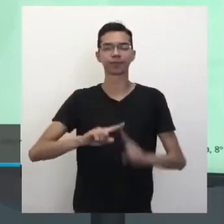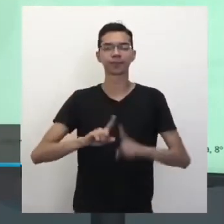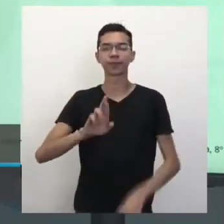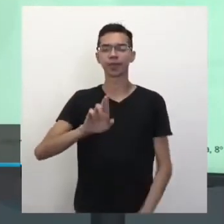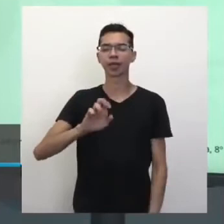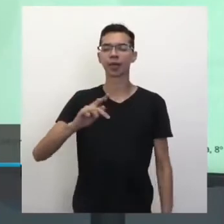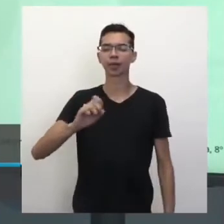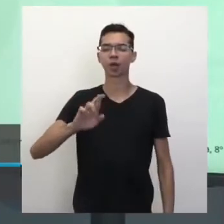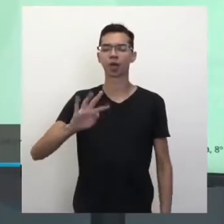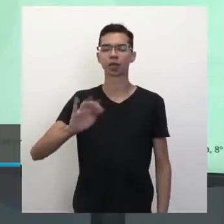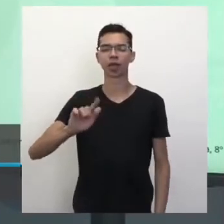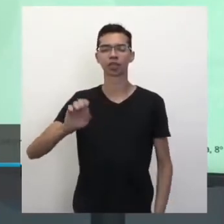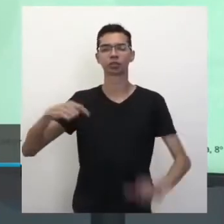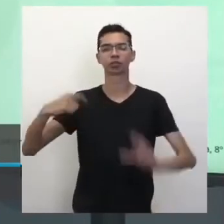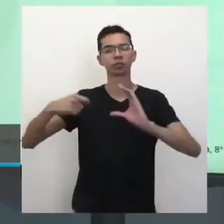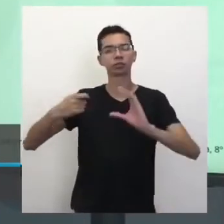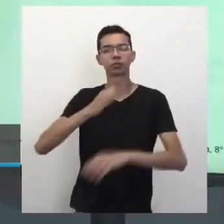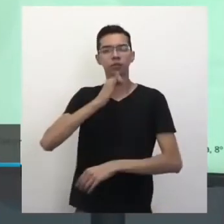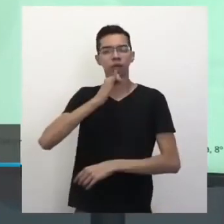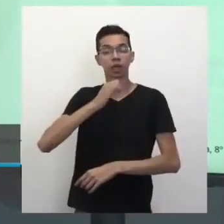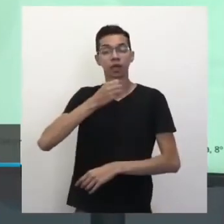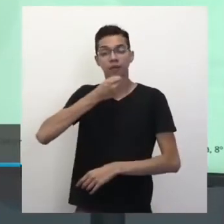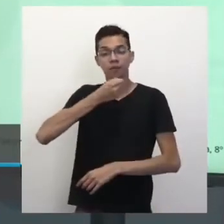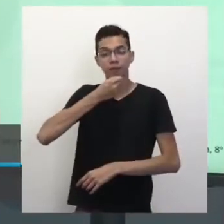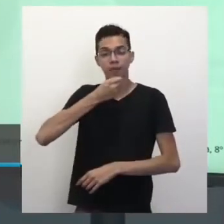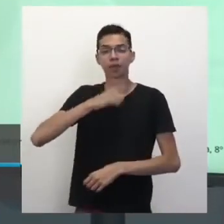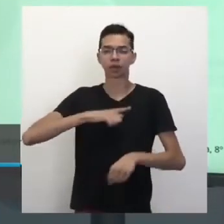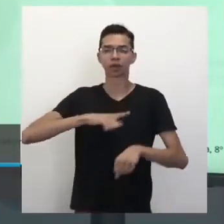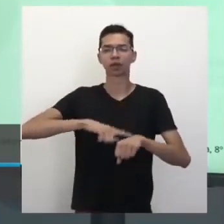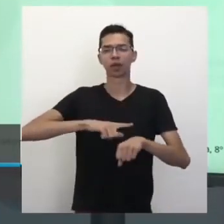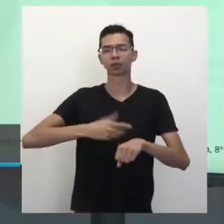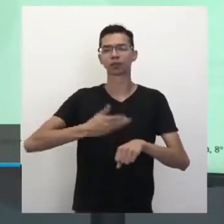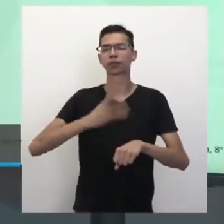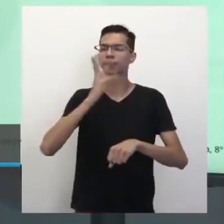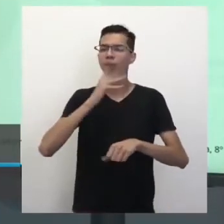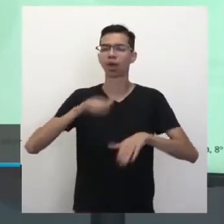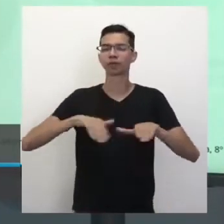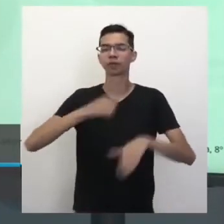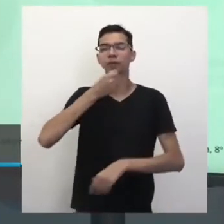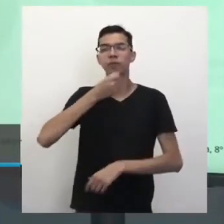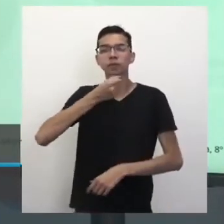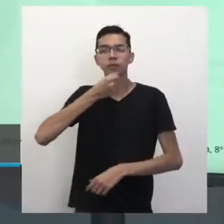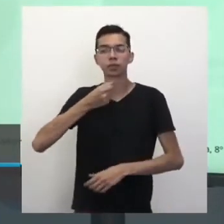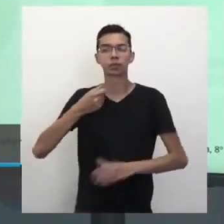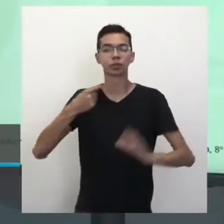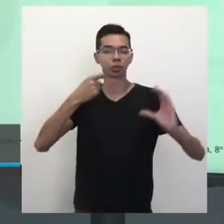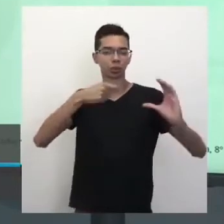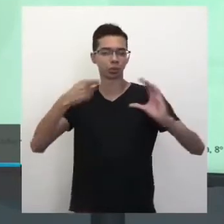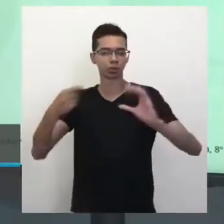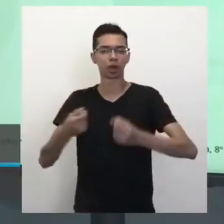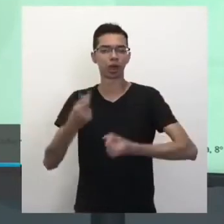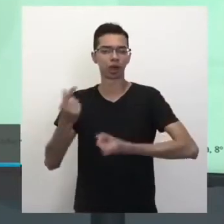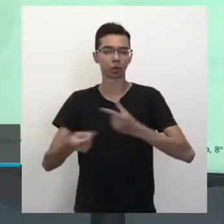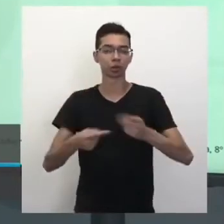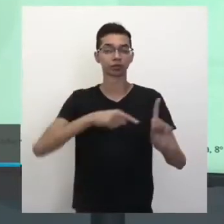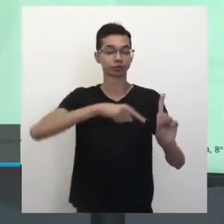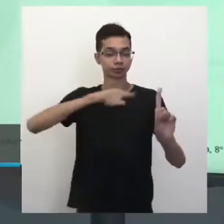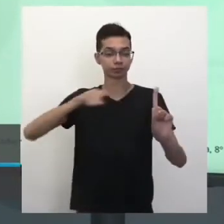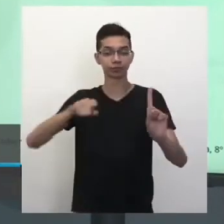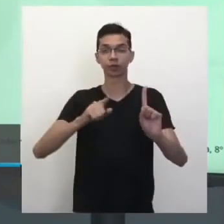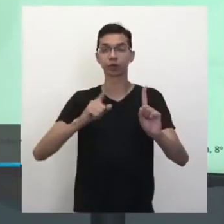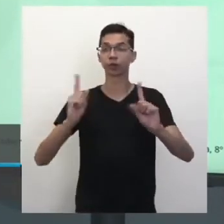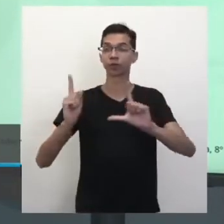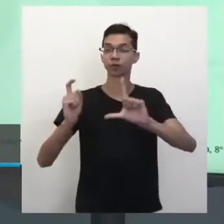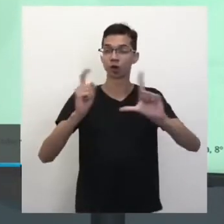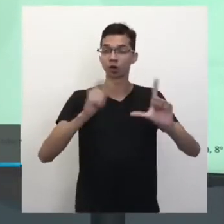mais trabalhada, a reportagem é divulgada com mais tempo, às vezes até na reportagem eles colocam alguns gráficos, fotos, tem